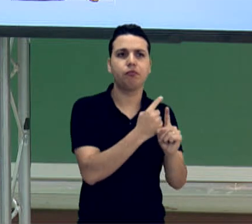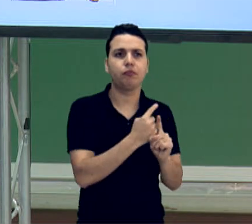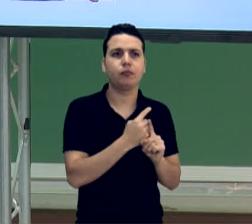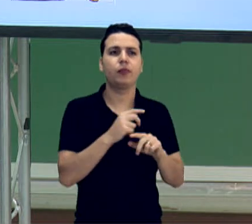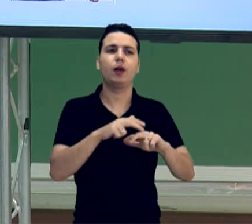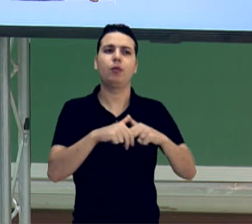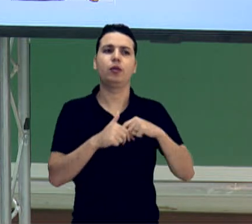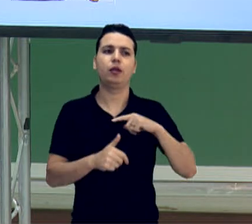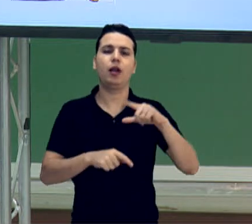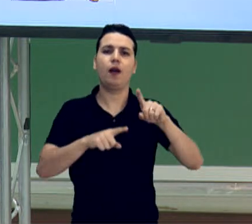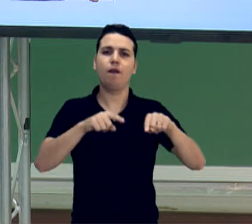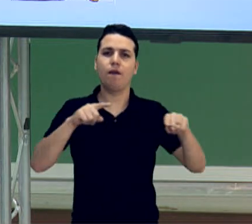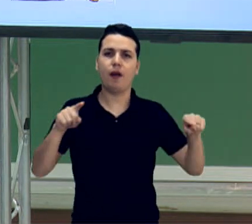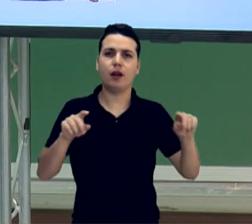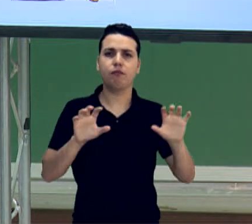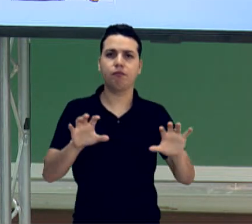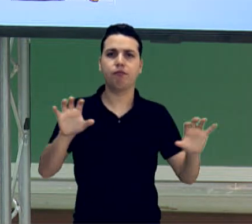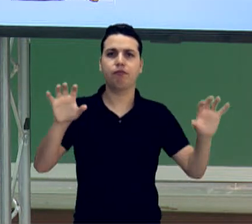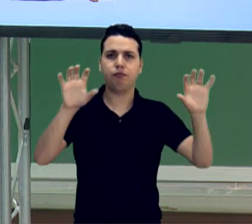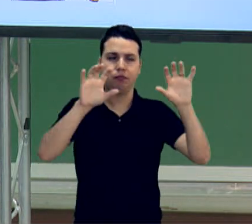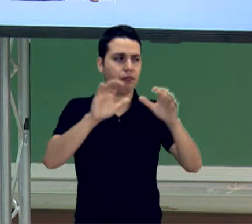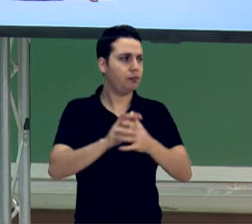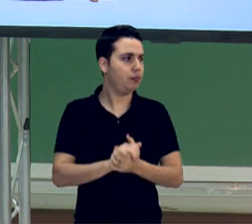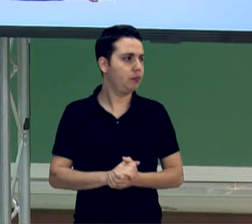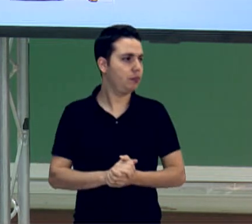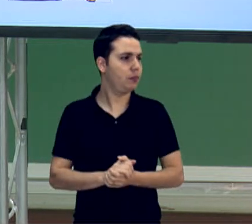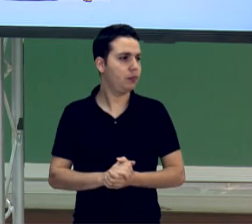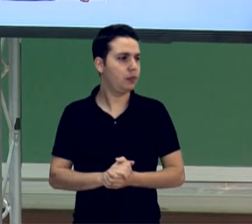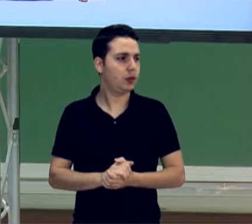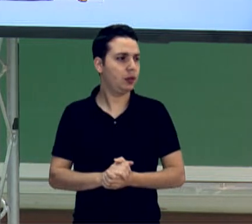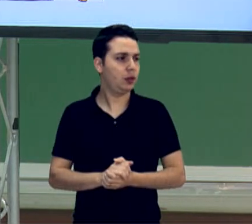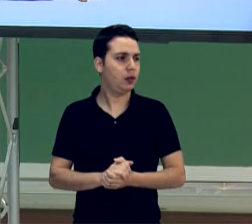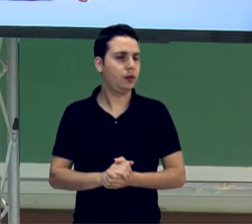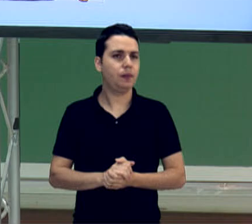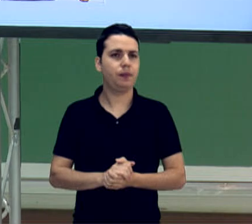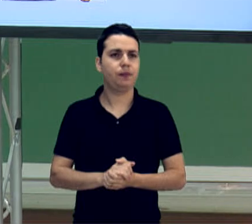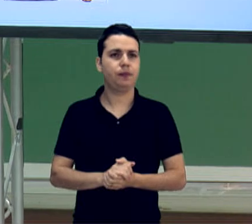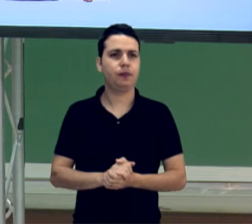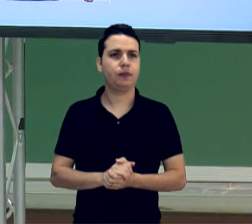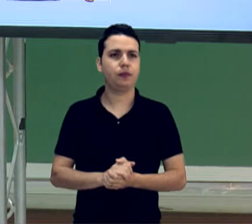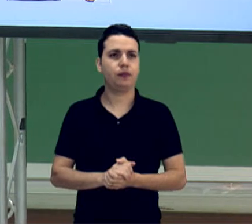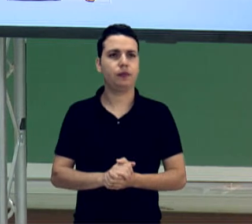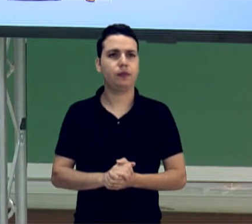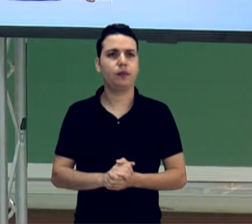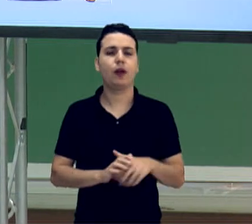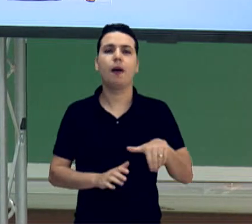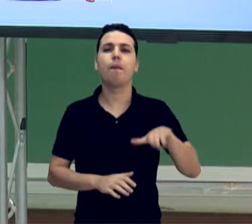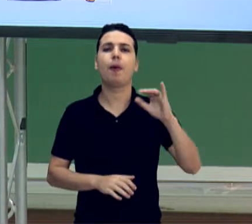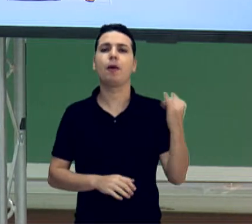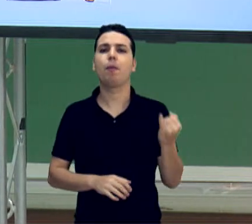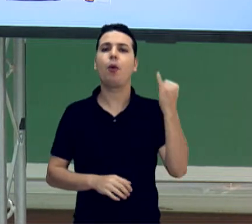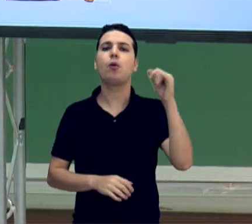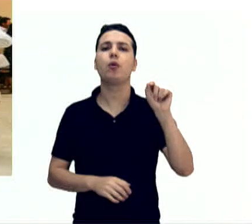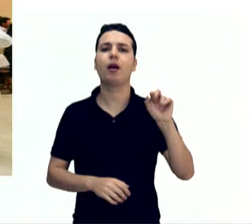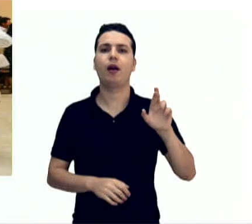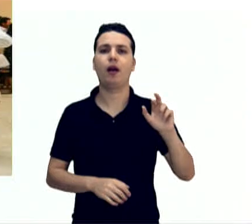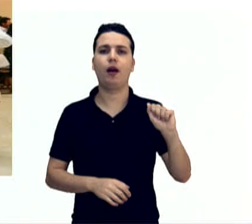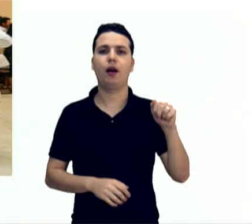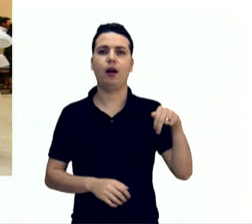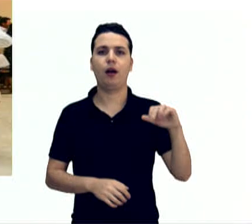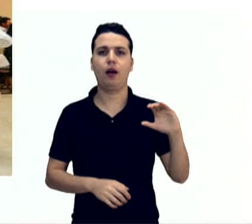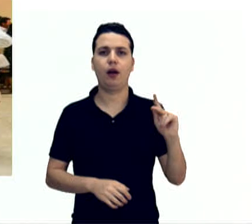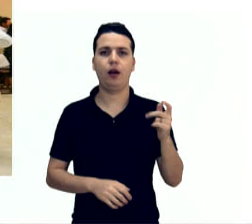acontecem essas variações regionais, então, de lugar para lugar vai mudando. Sendo as mais importantes a rancheira gaúcha,